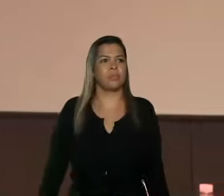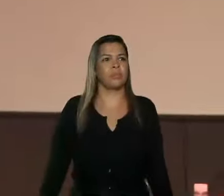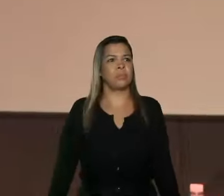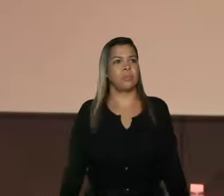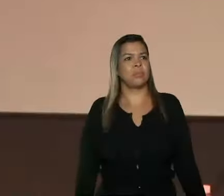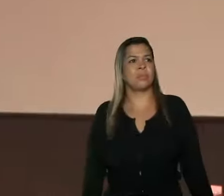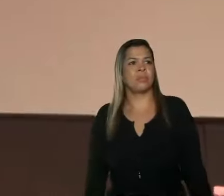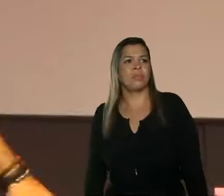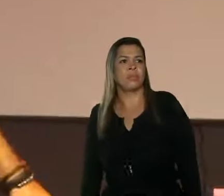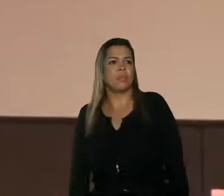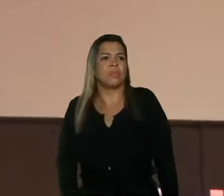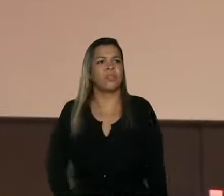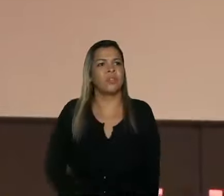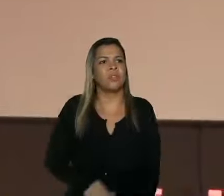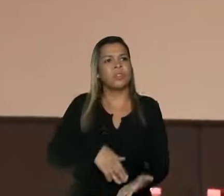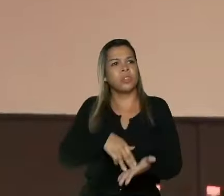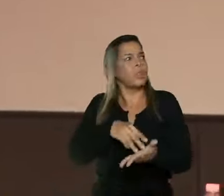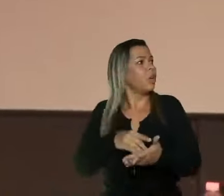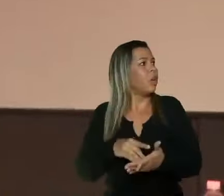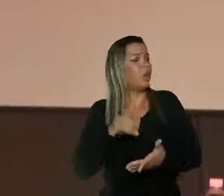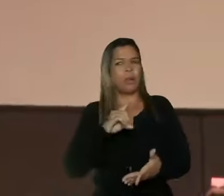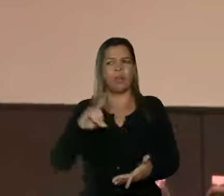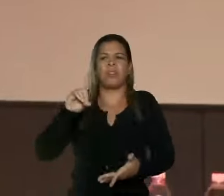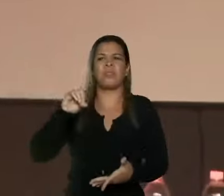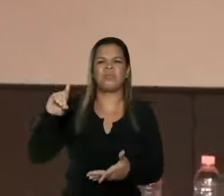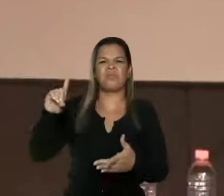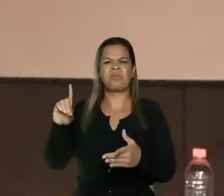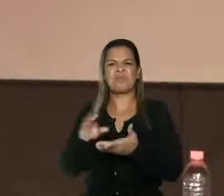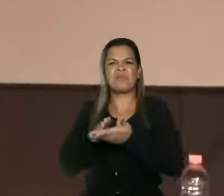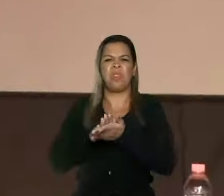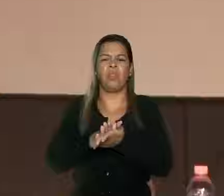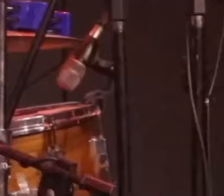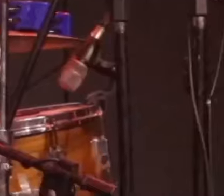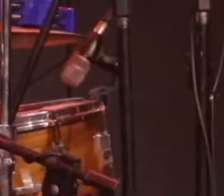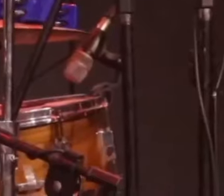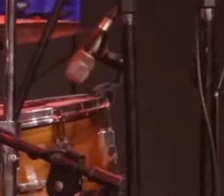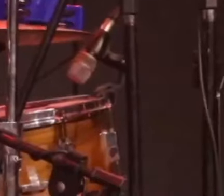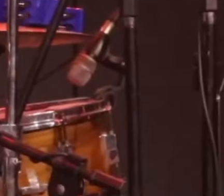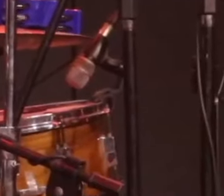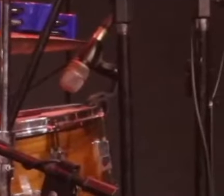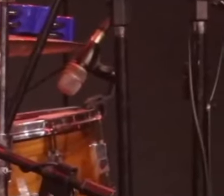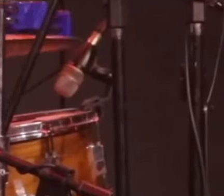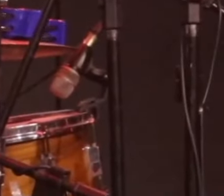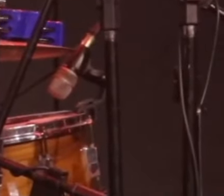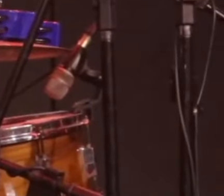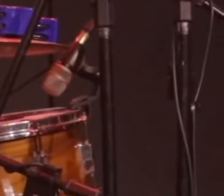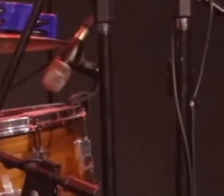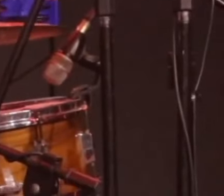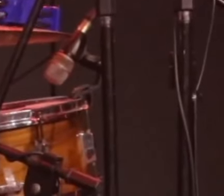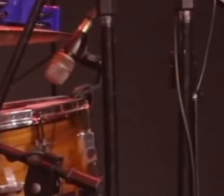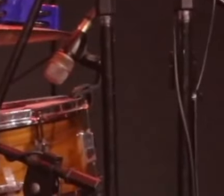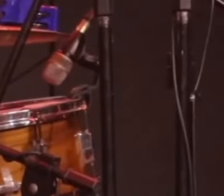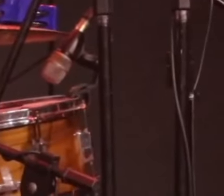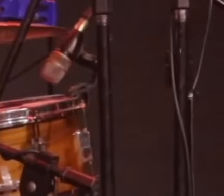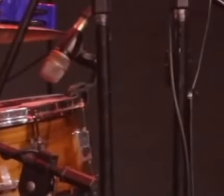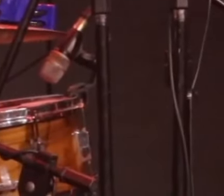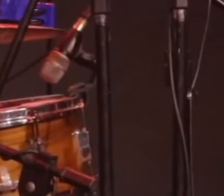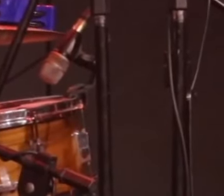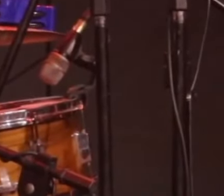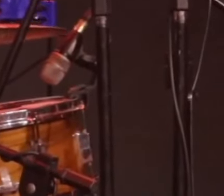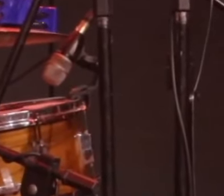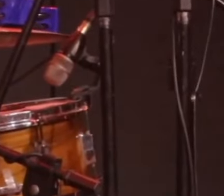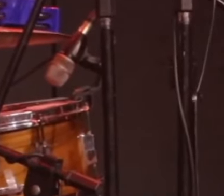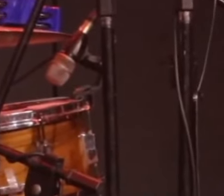Que me leve à destruição, me fazendo rir, oh yeah. Enquanto caem